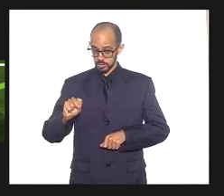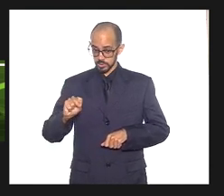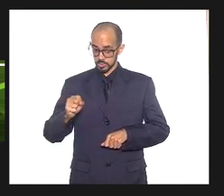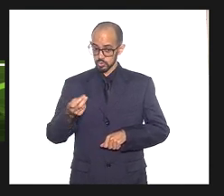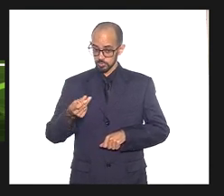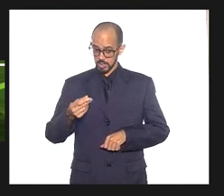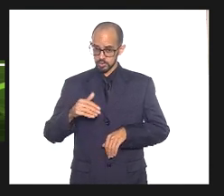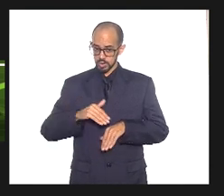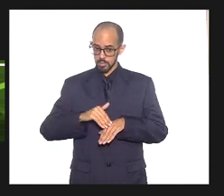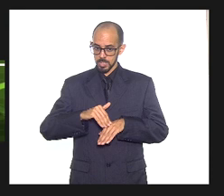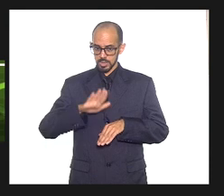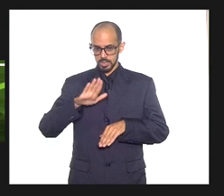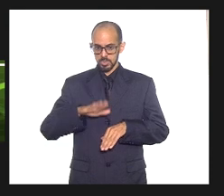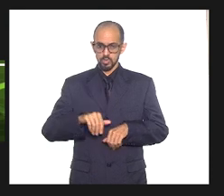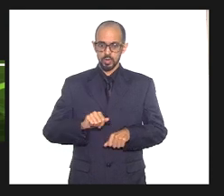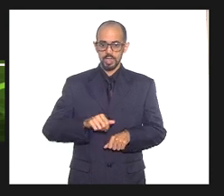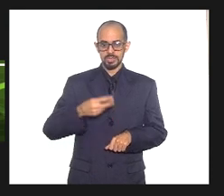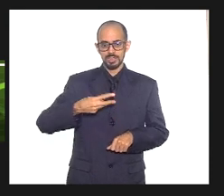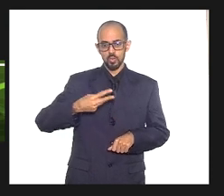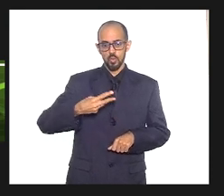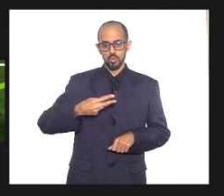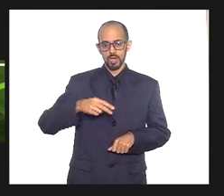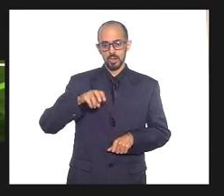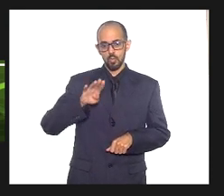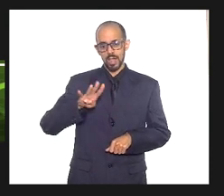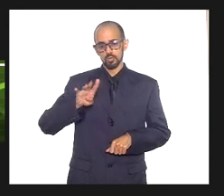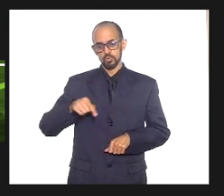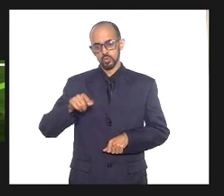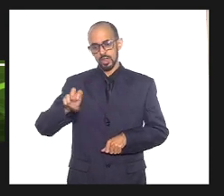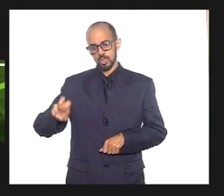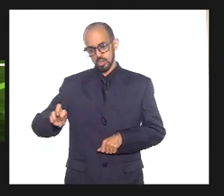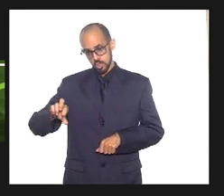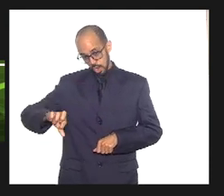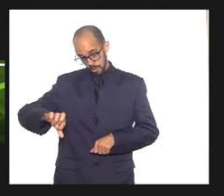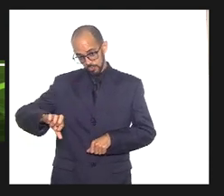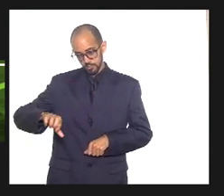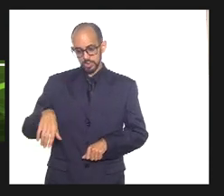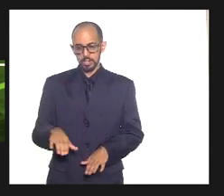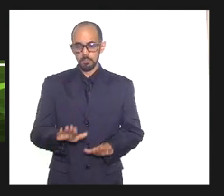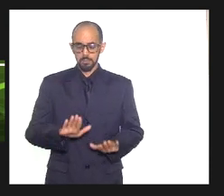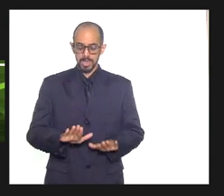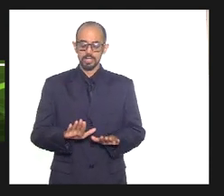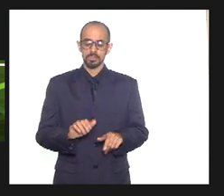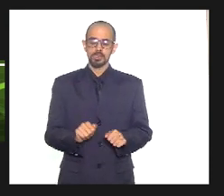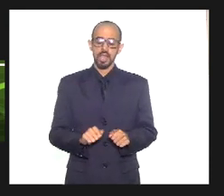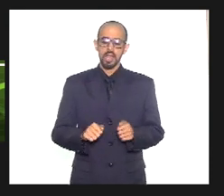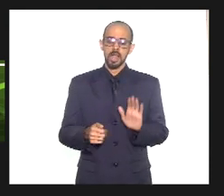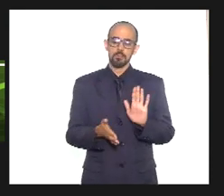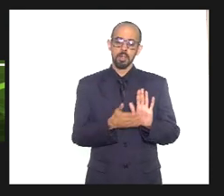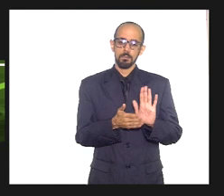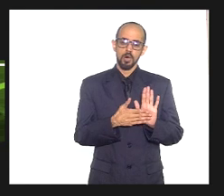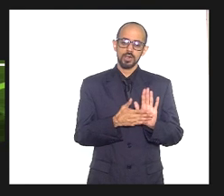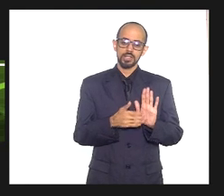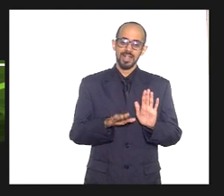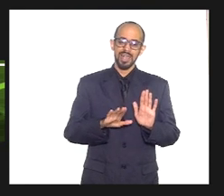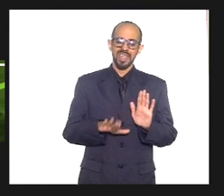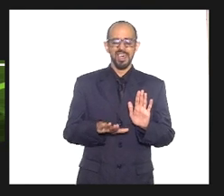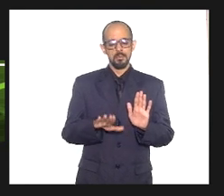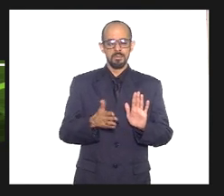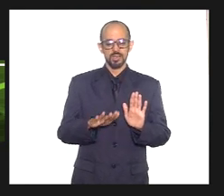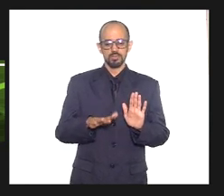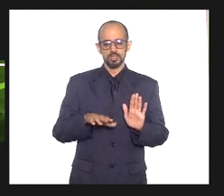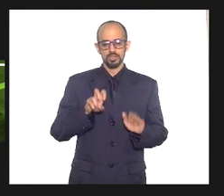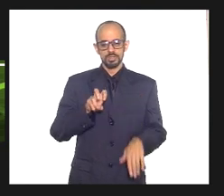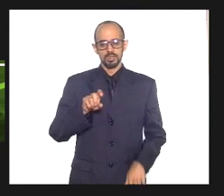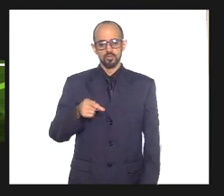segunda revisão está 4,9% e a previsão, pelo boletim Focus, já anuncia algo esperado em torno